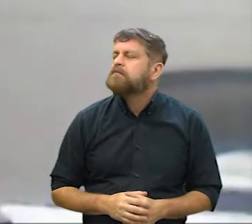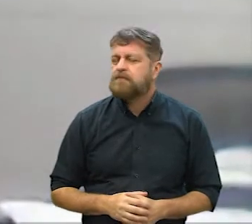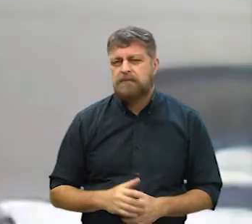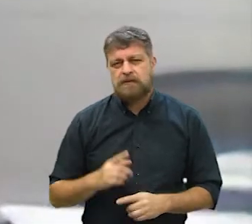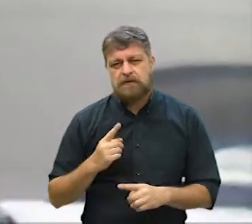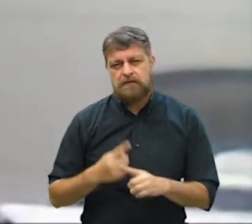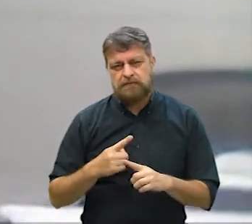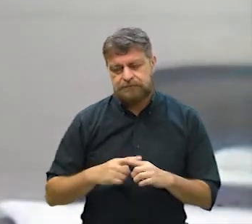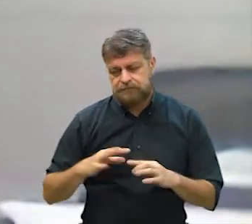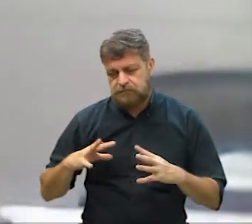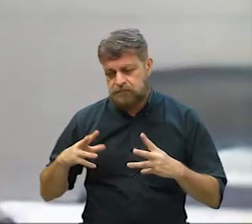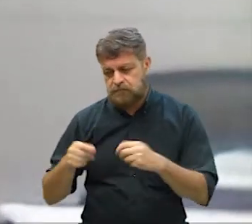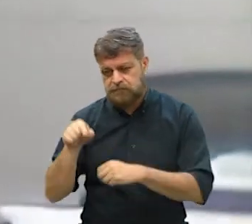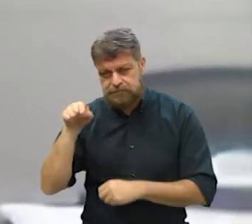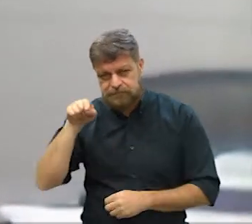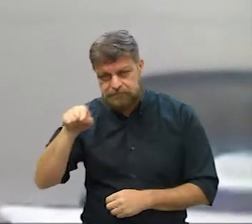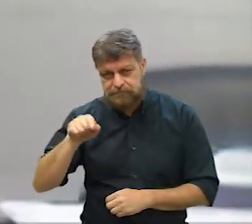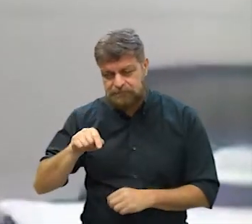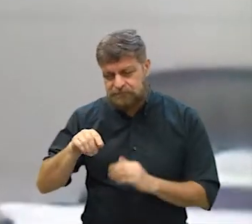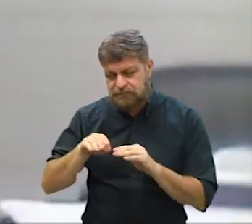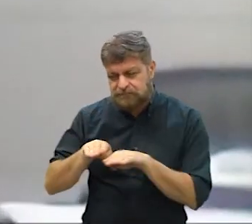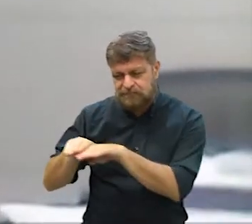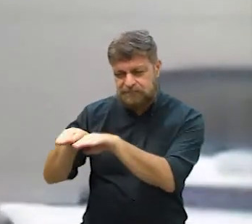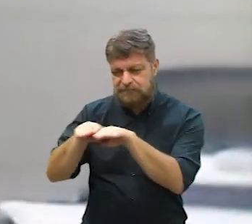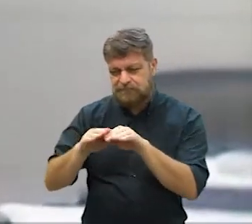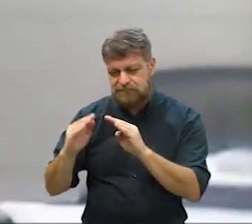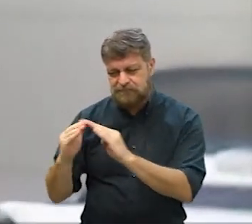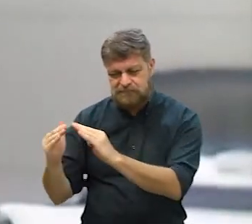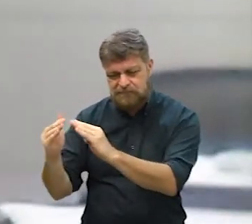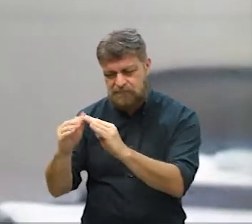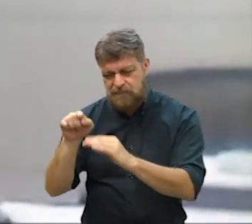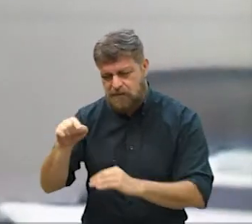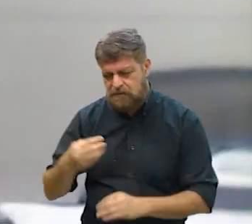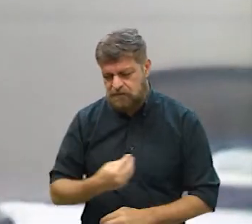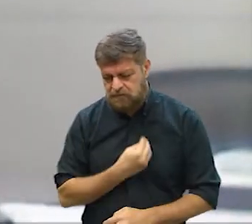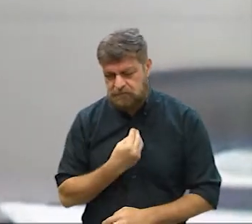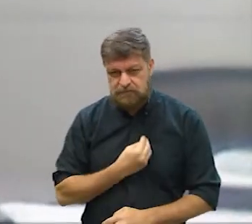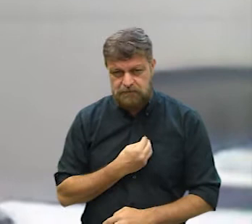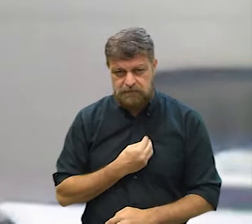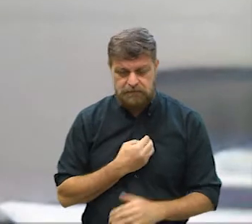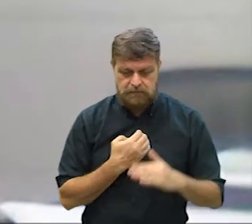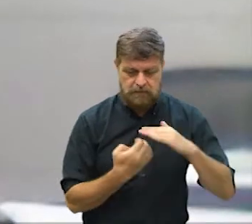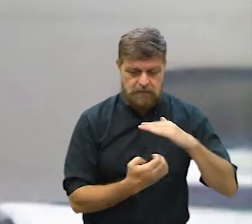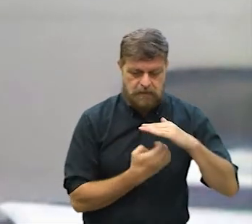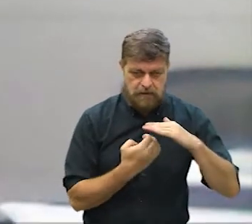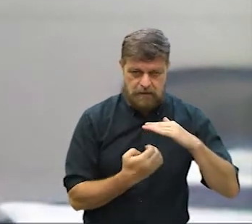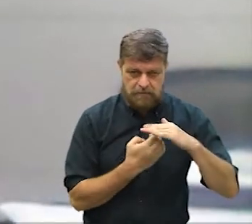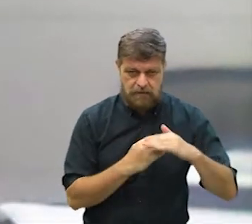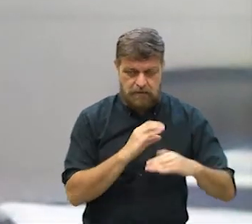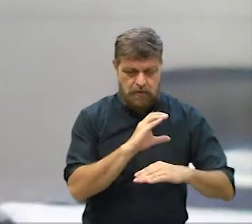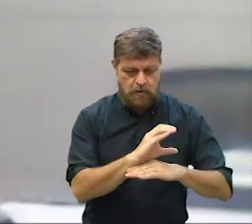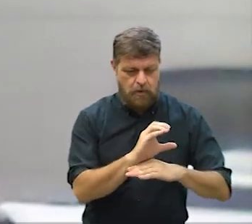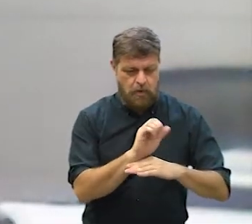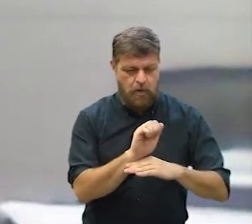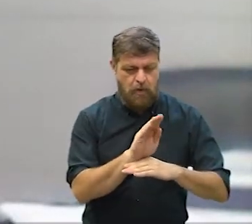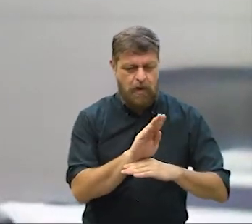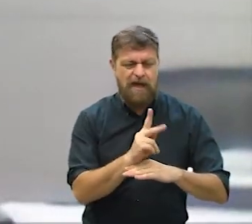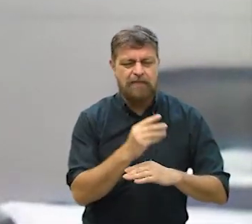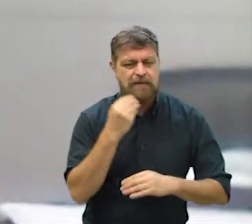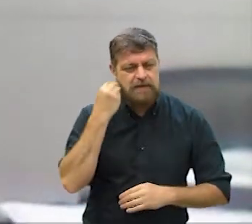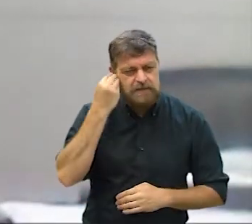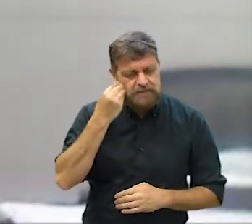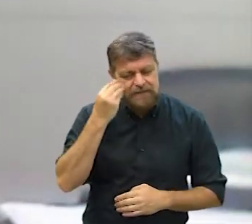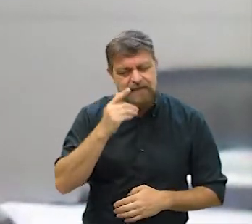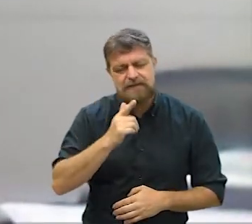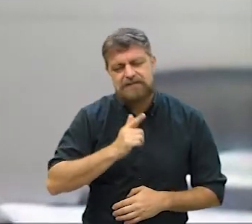compreensíveis, né, porque está todo mundo lá na mesma área, né? E a Coab, ela detém muito know-how disso,